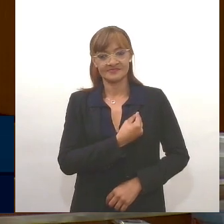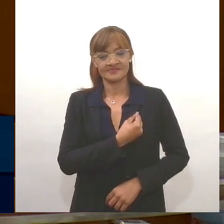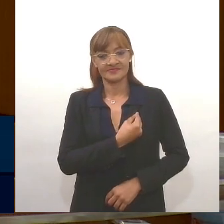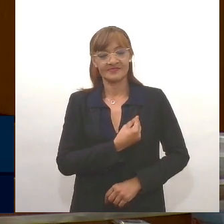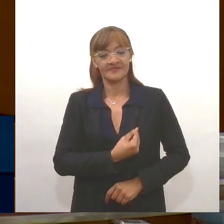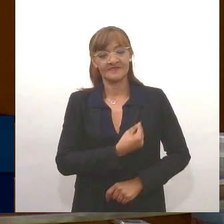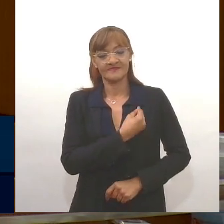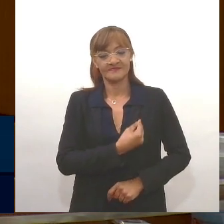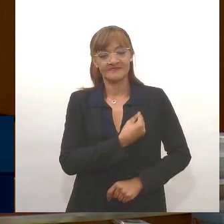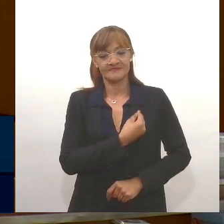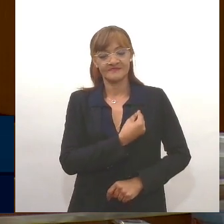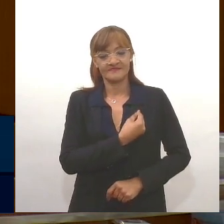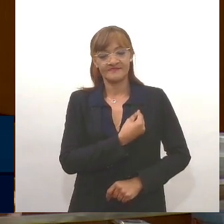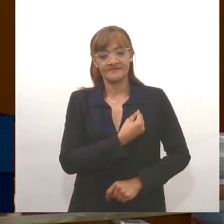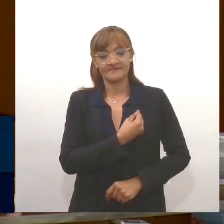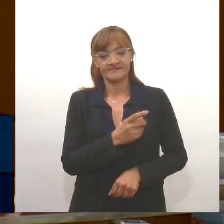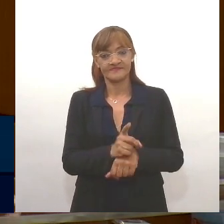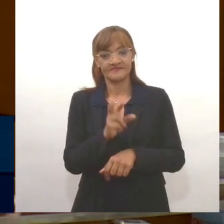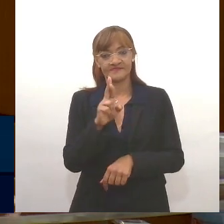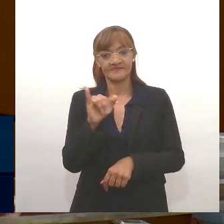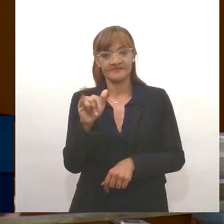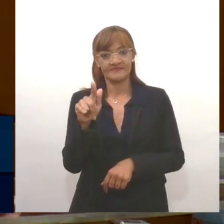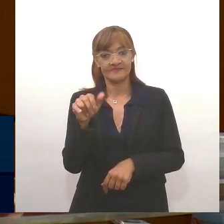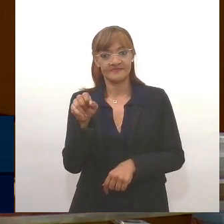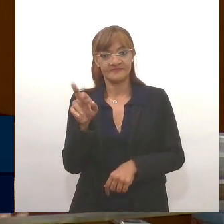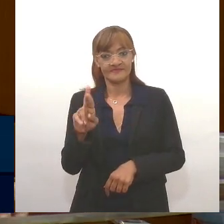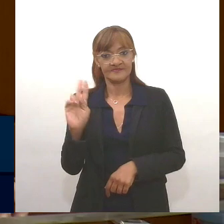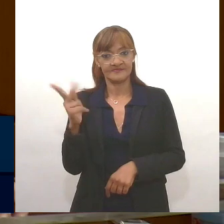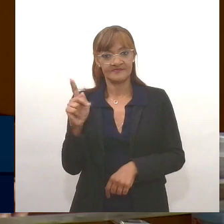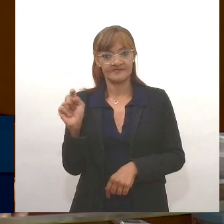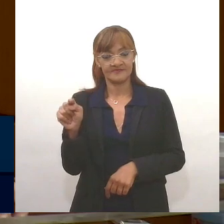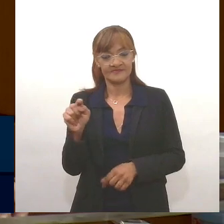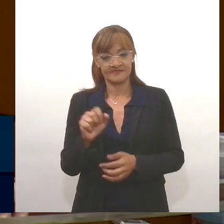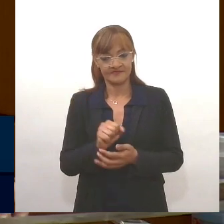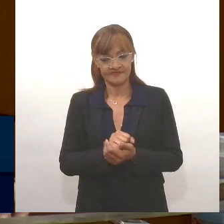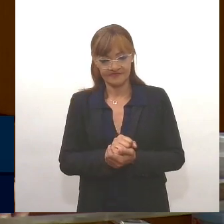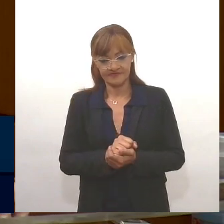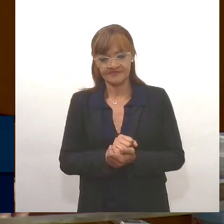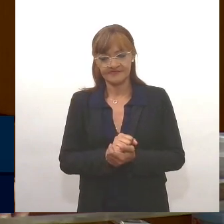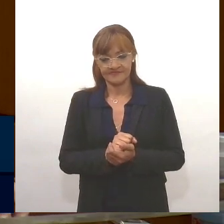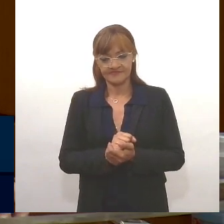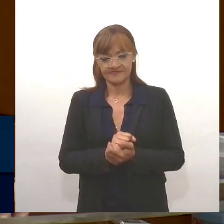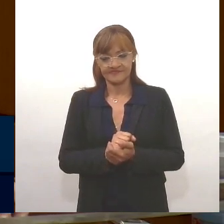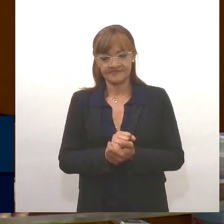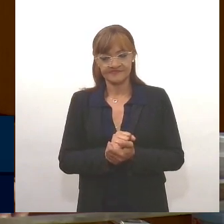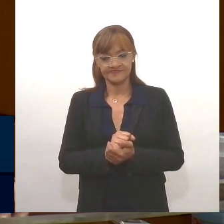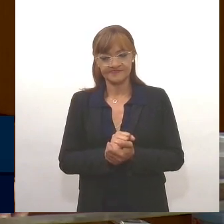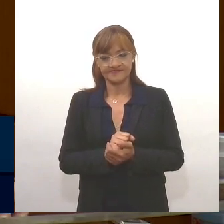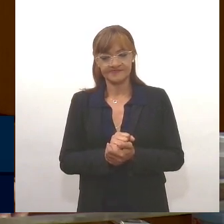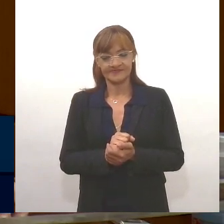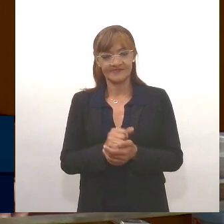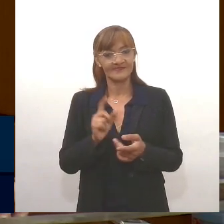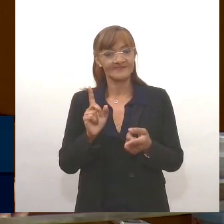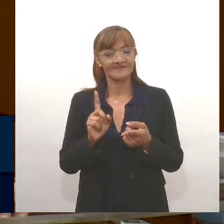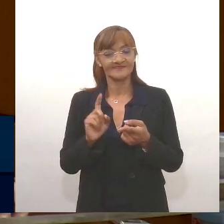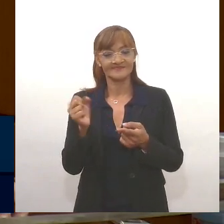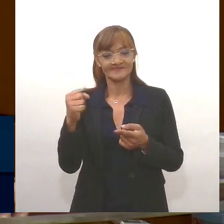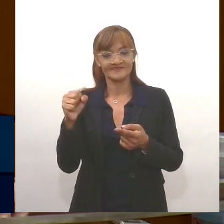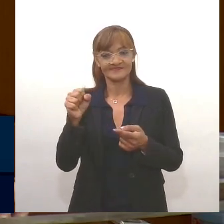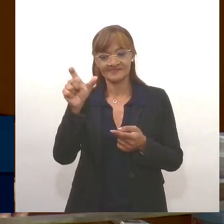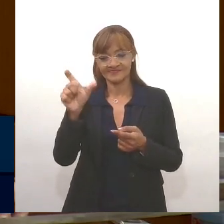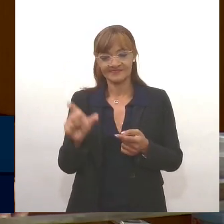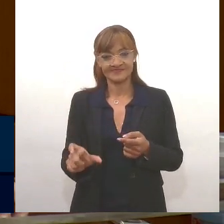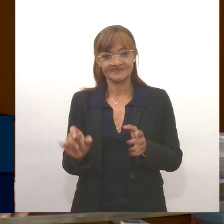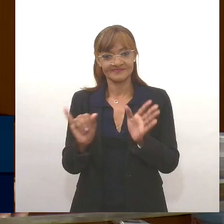de Dr Rigo Albuquerque que vai é mais um sergipano para mostrar a